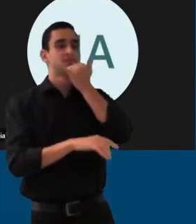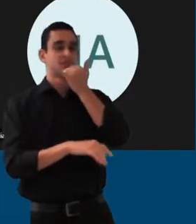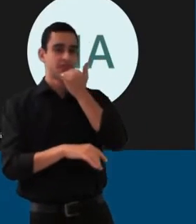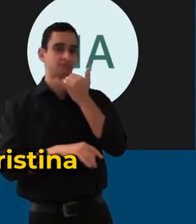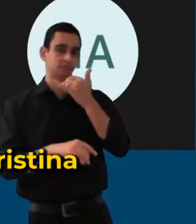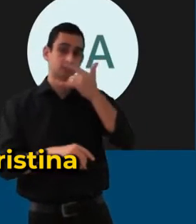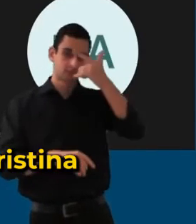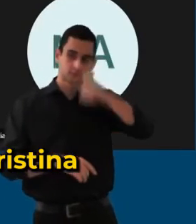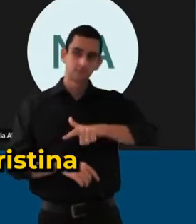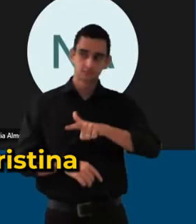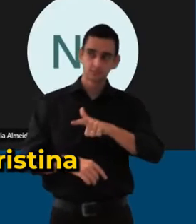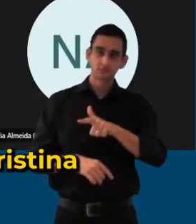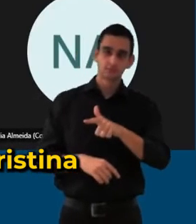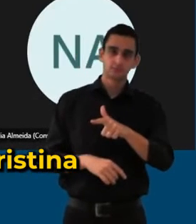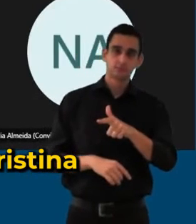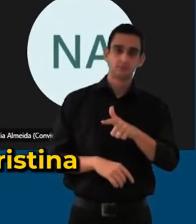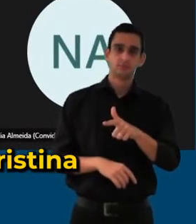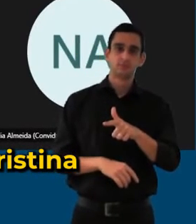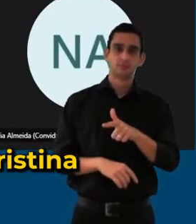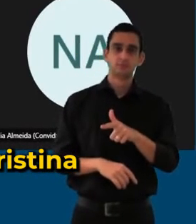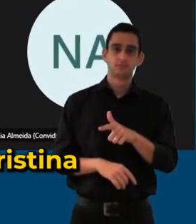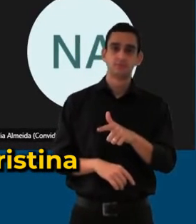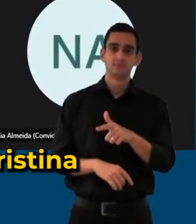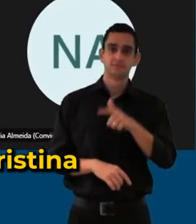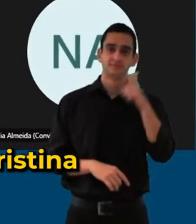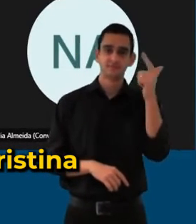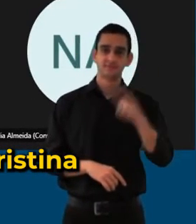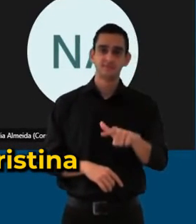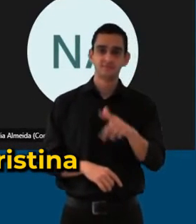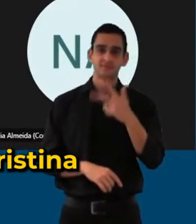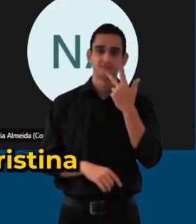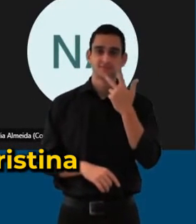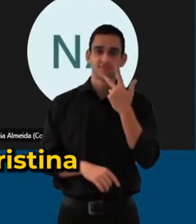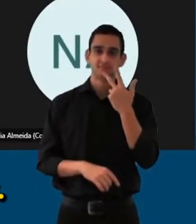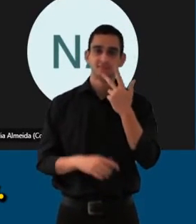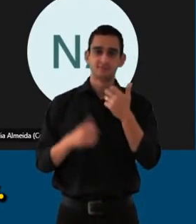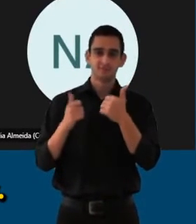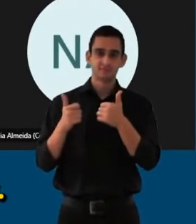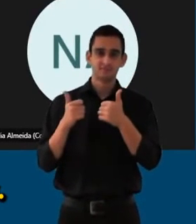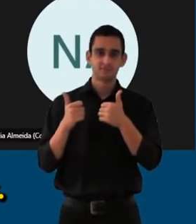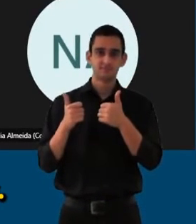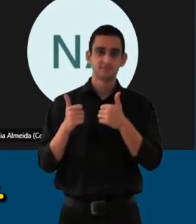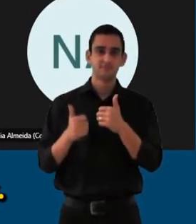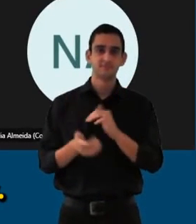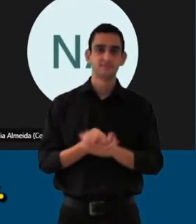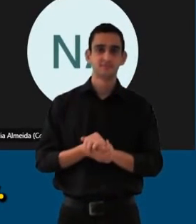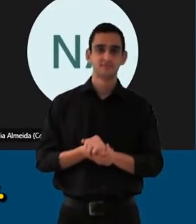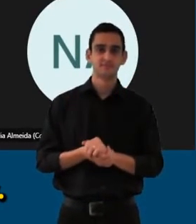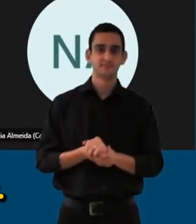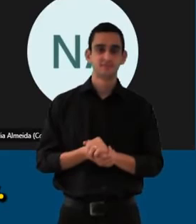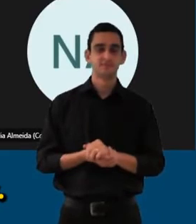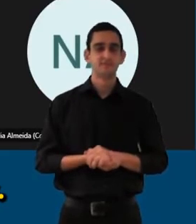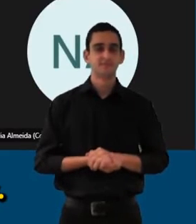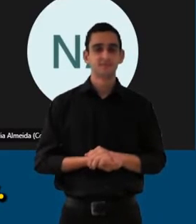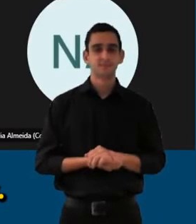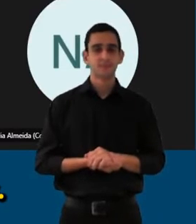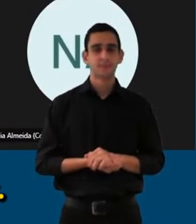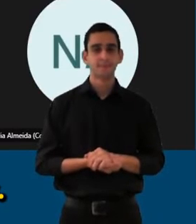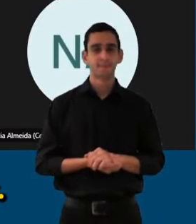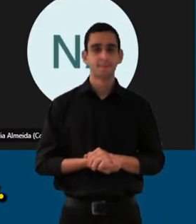Sem problema. Vai aparecer um fantasma da doutora Cristina Razia, mas é normal, acontece de vez em quando no Teams.